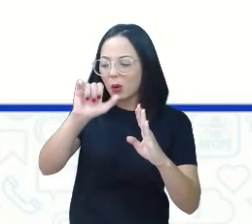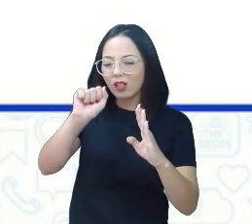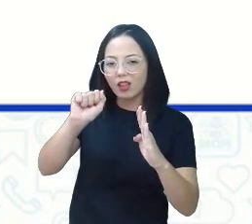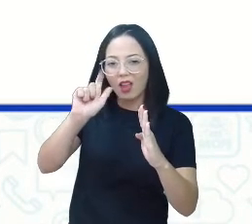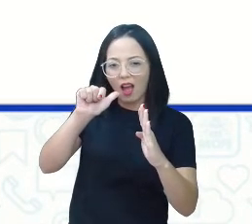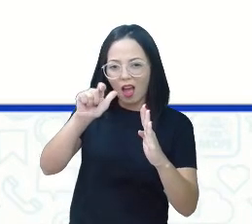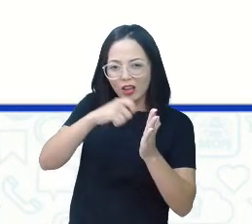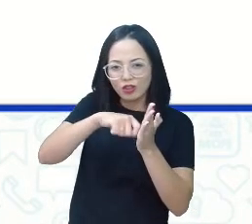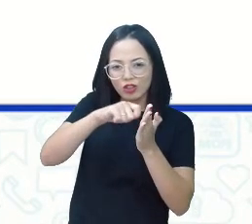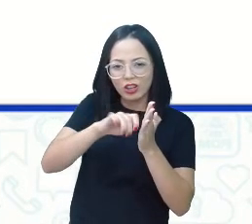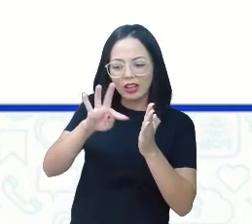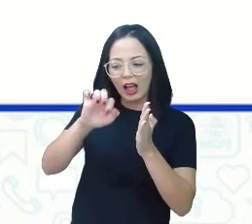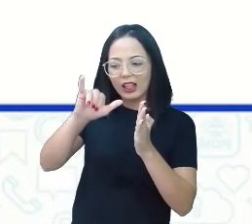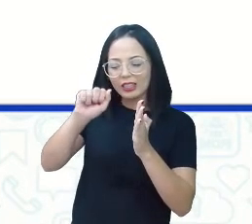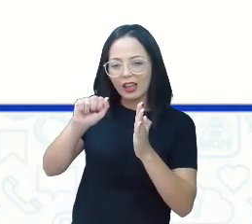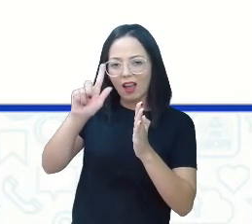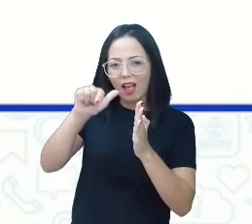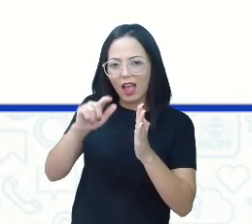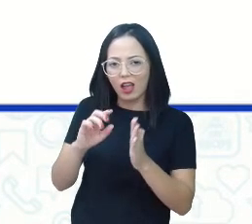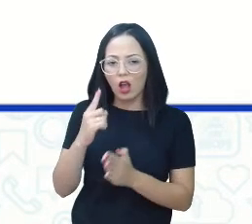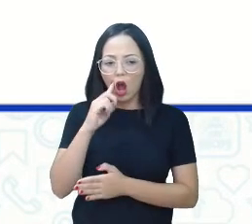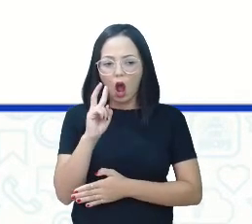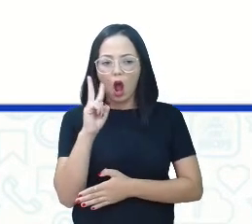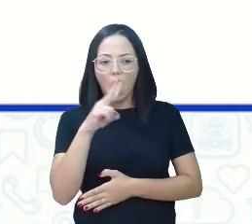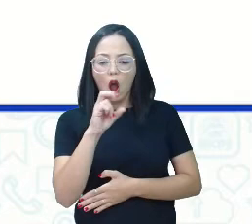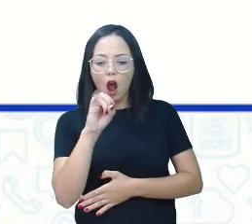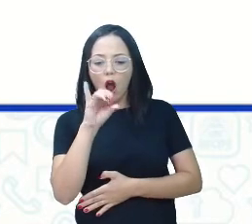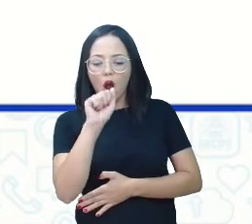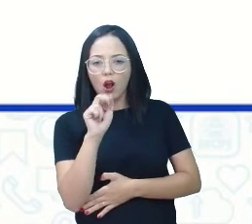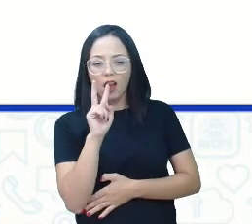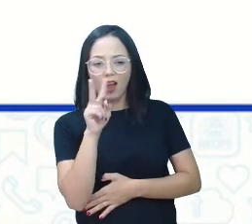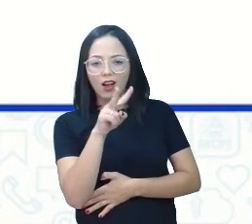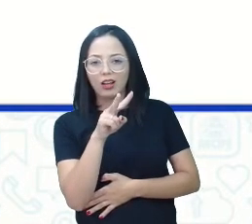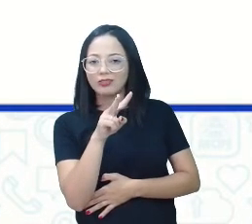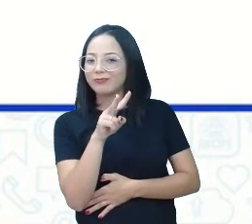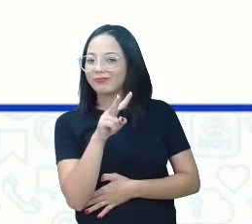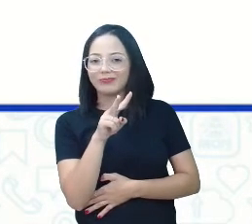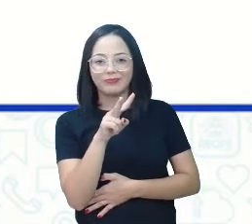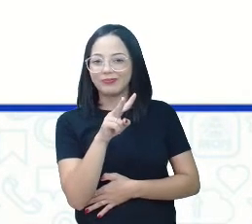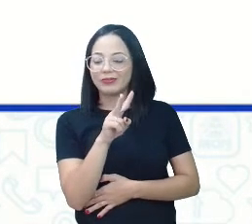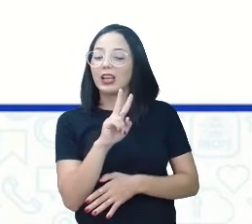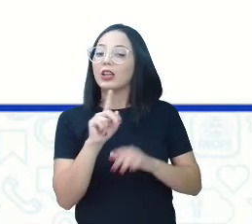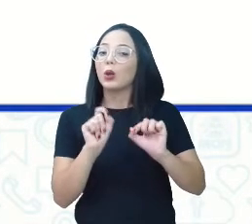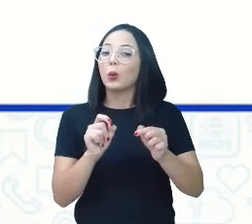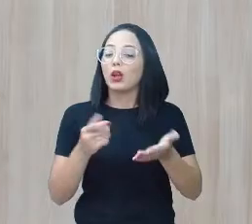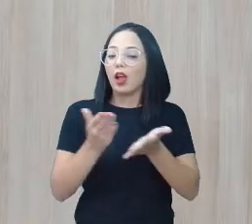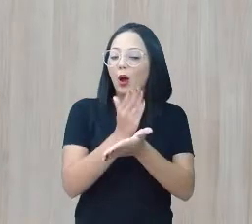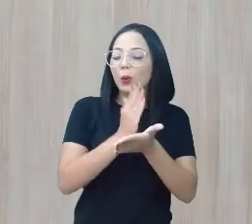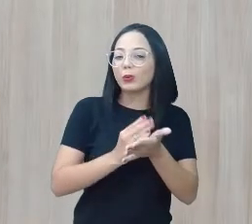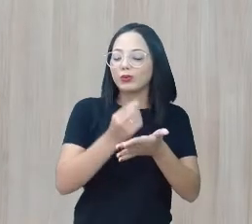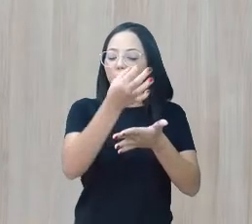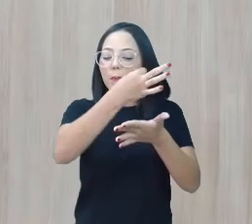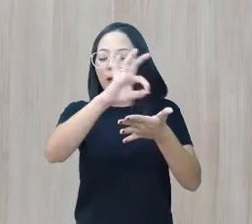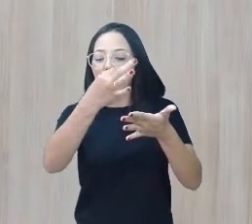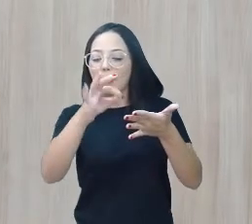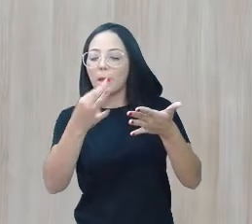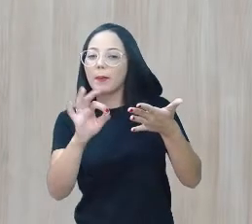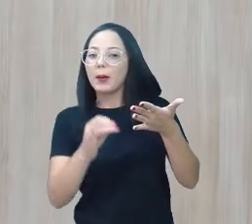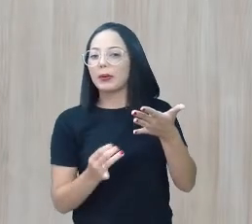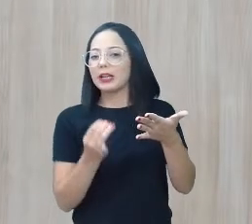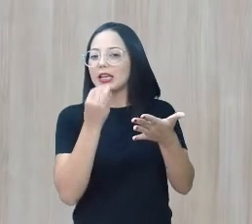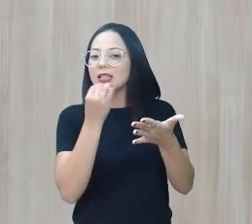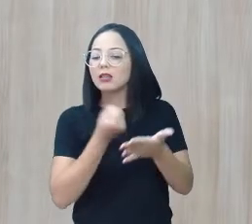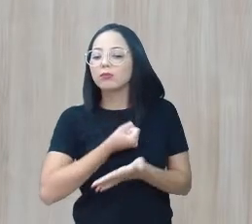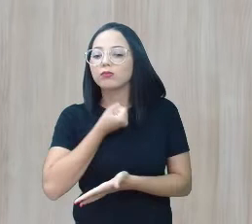Escrita na norma culta é olha para a telha. Então, são exemplos de